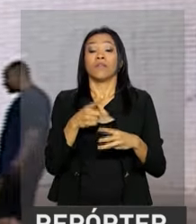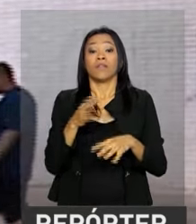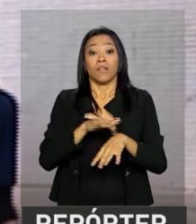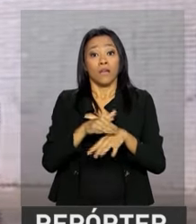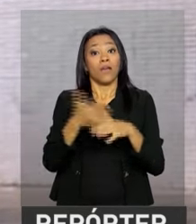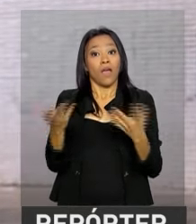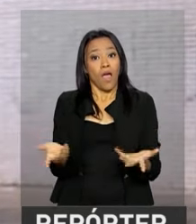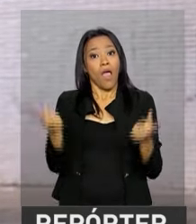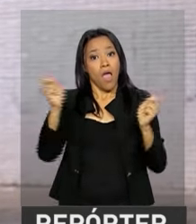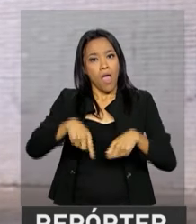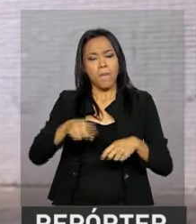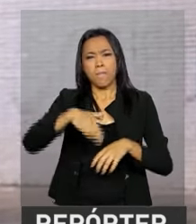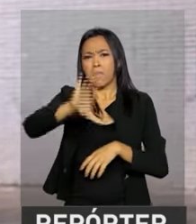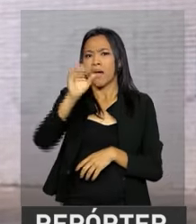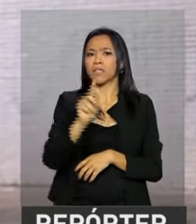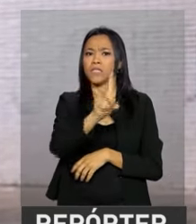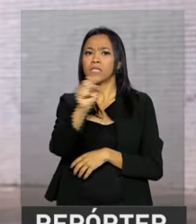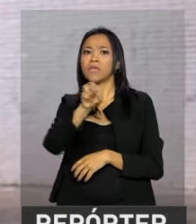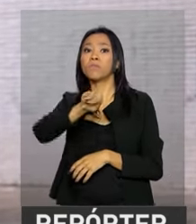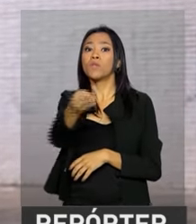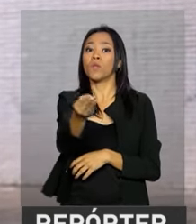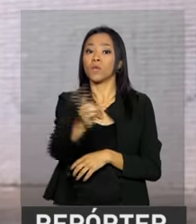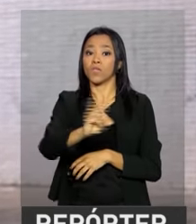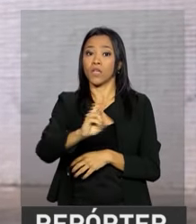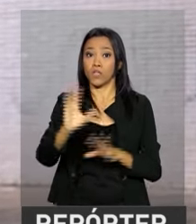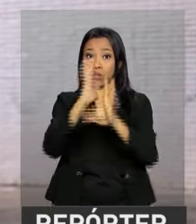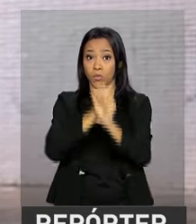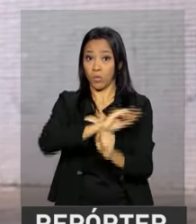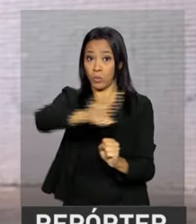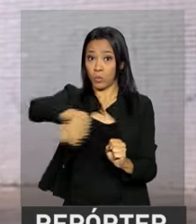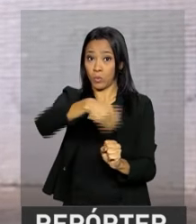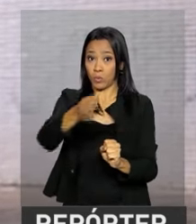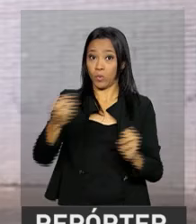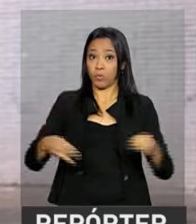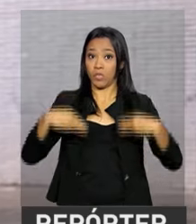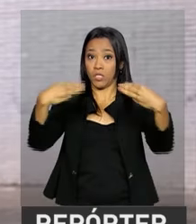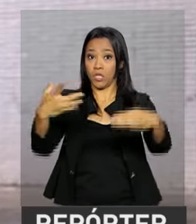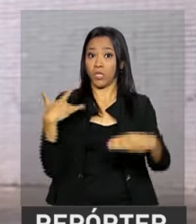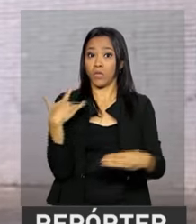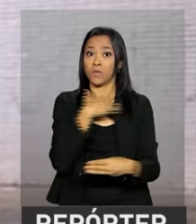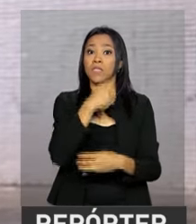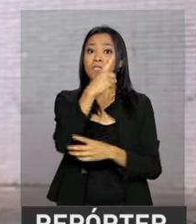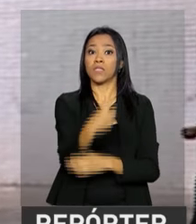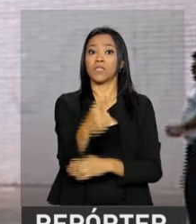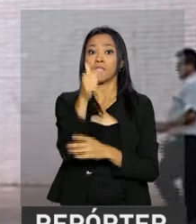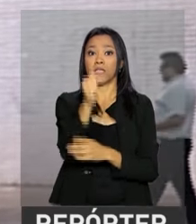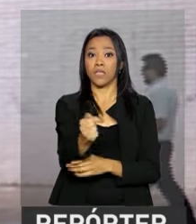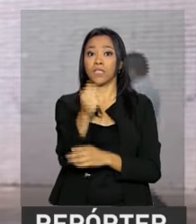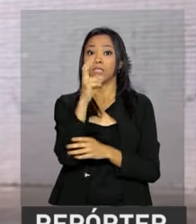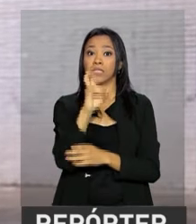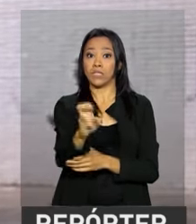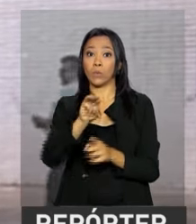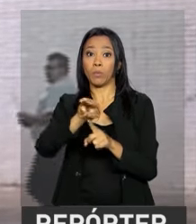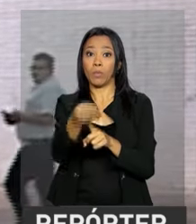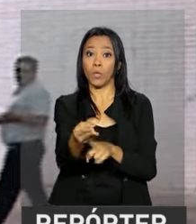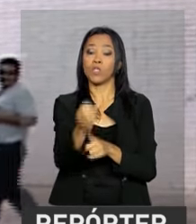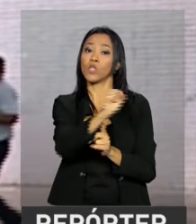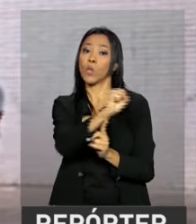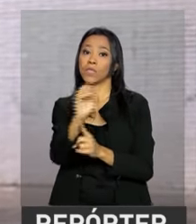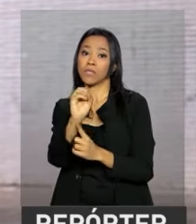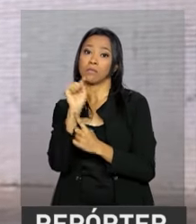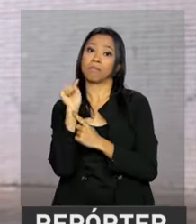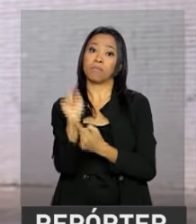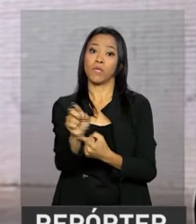recursos mais de 100 milhões de reais no total o Ministério da Saúde repassou R 175 milhões 800.000